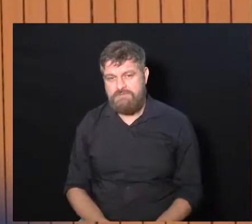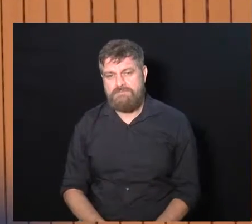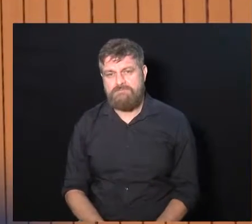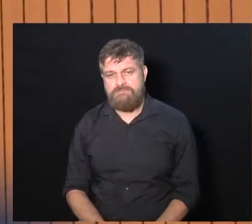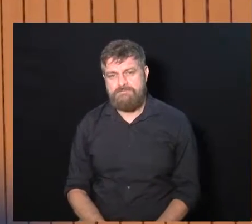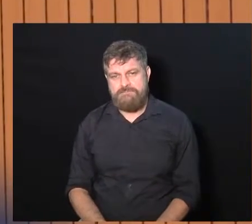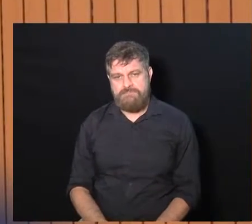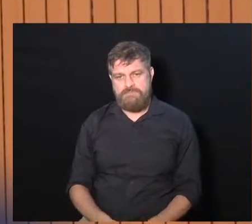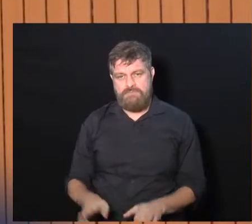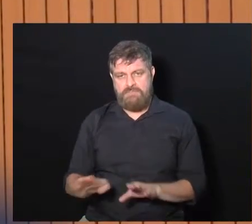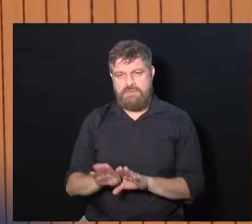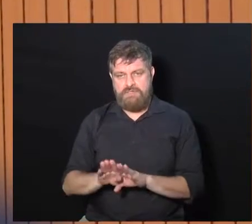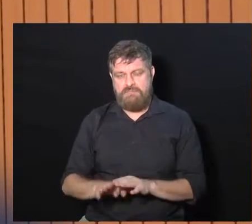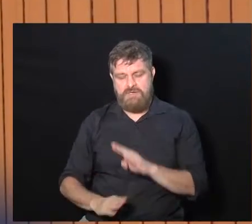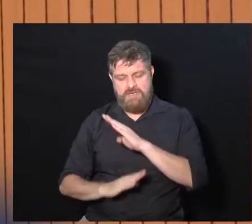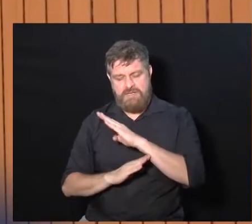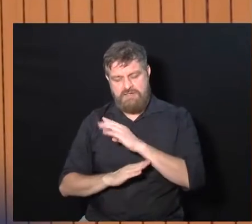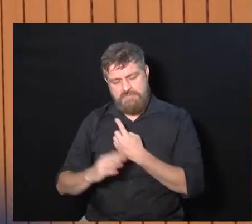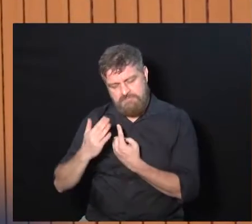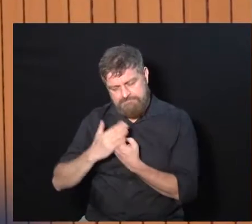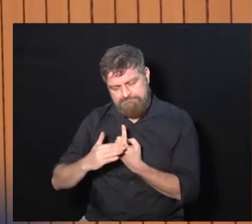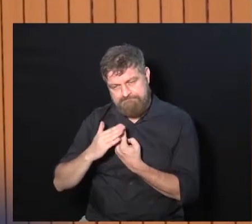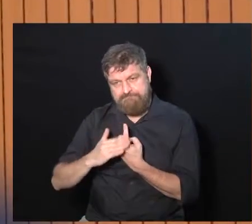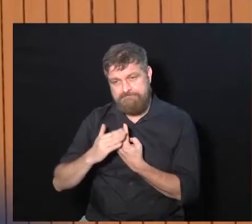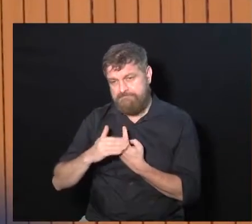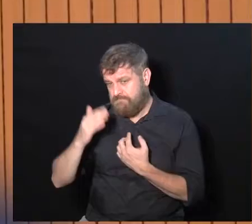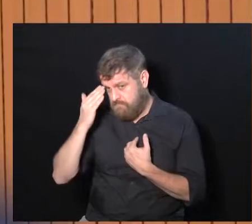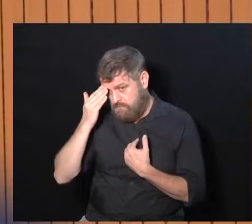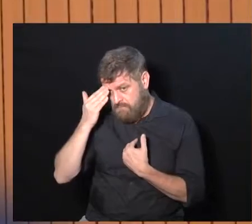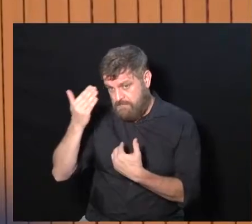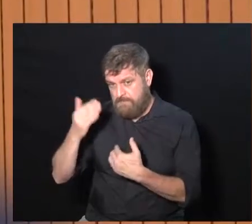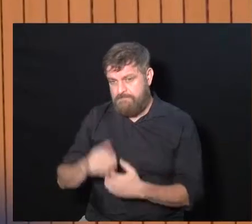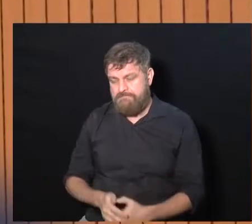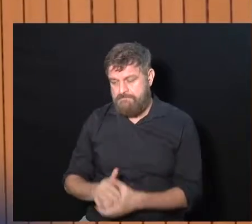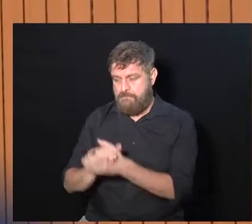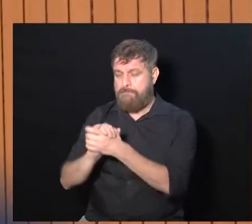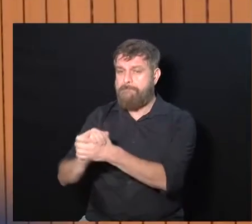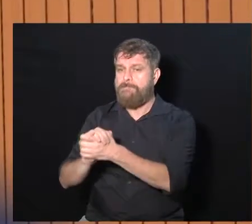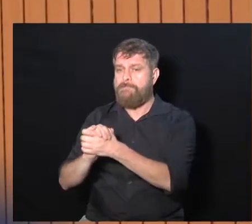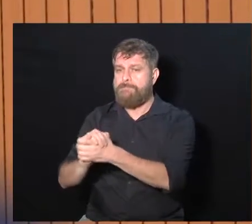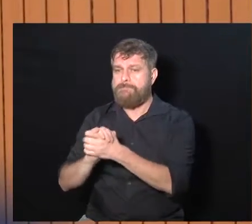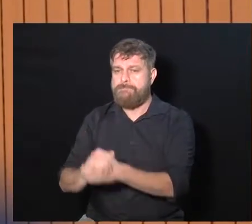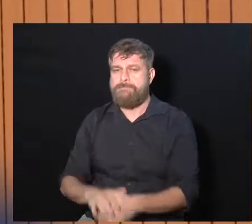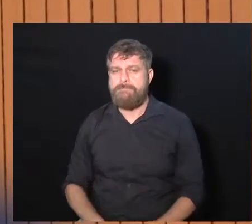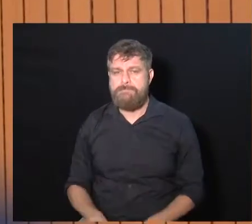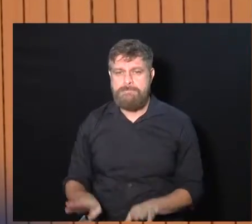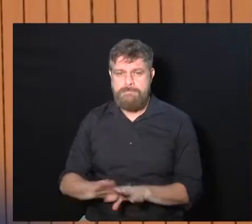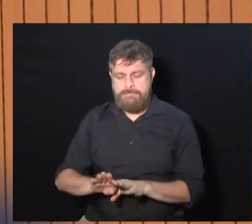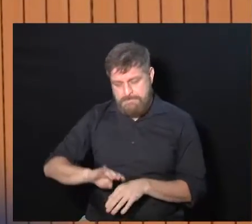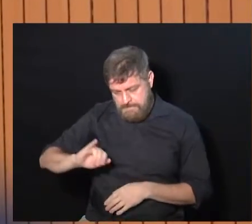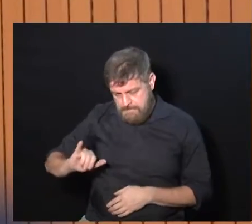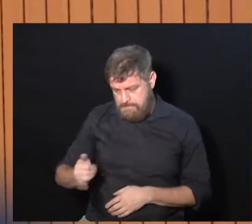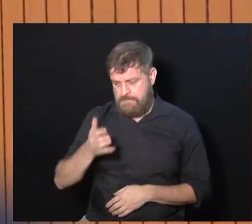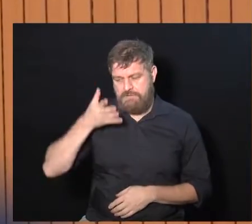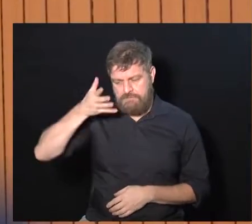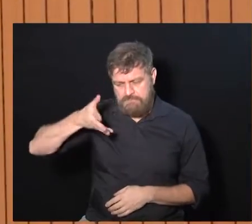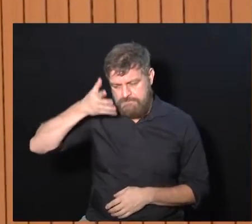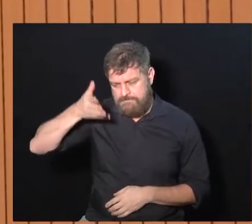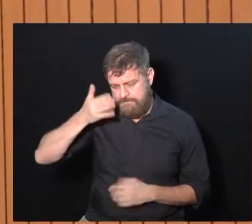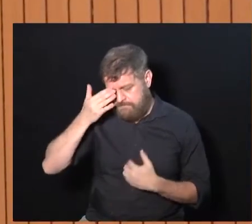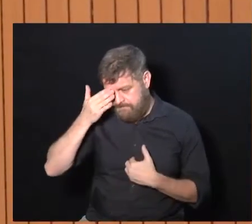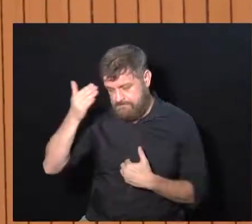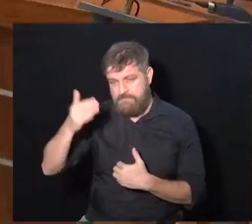vocês e a receptividade aqui da Câmara e parabenizar vocês também por essa oportunidade. Tá? Muito